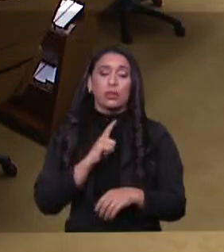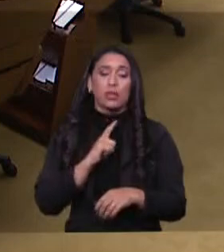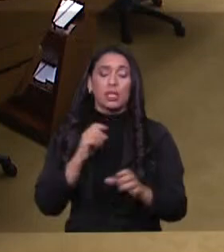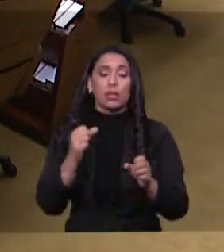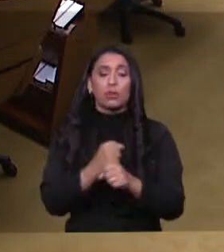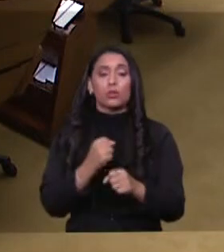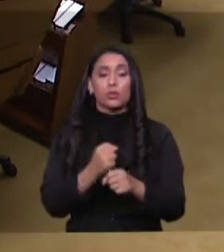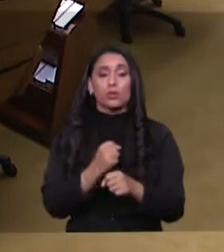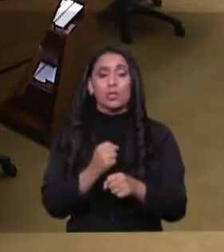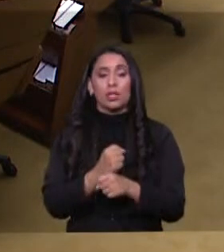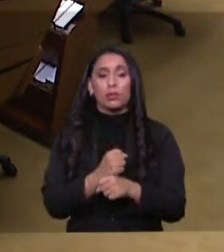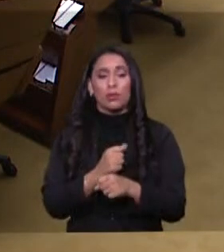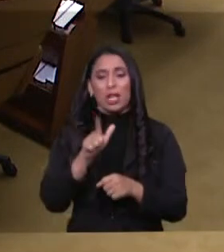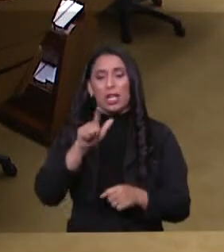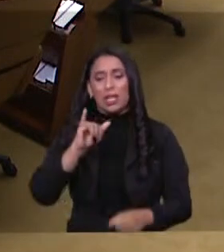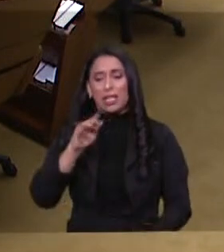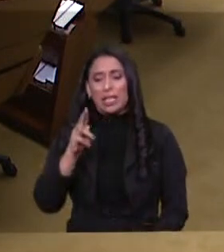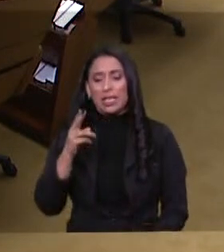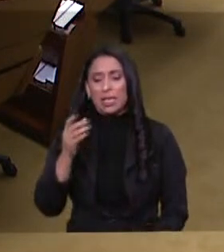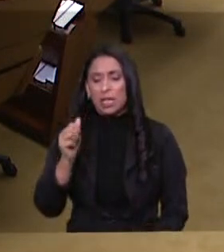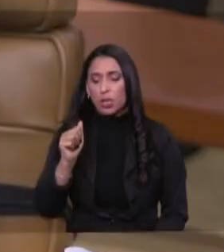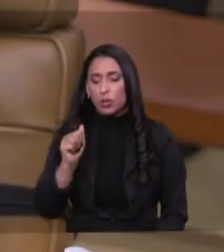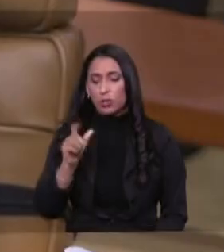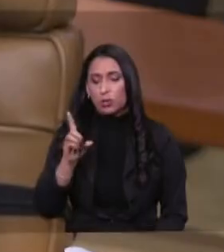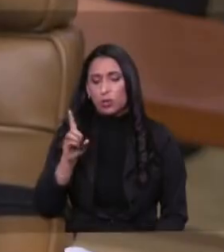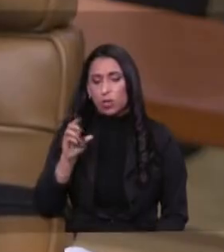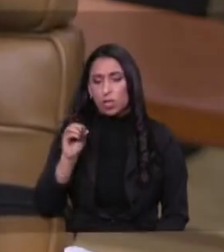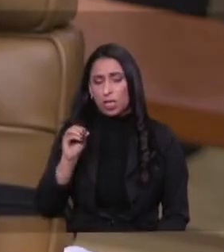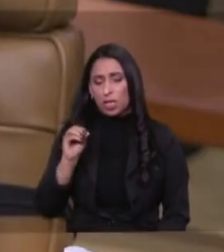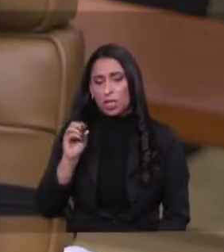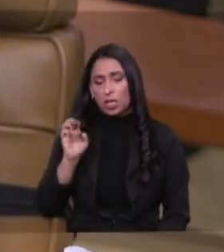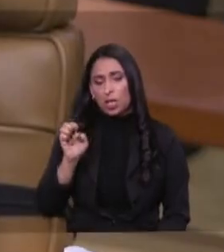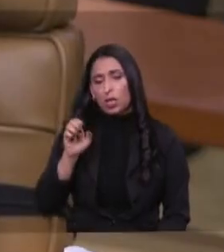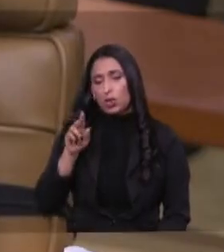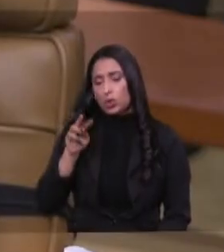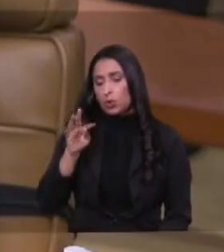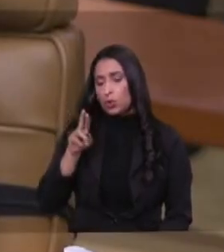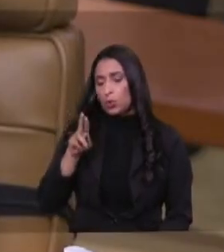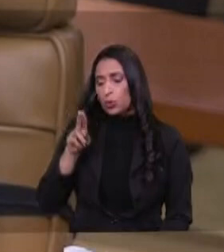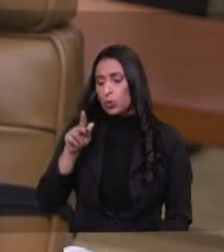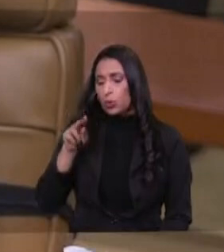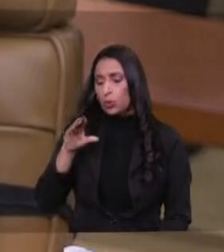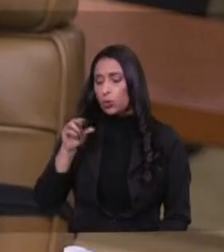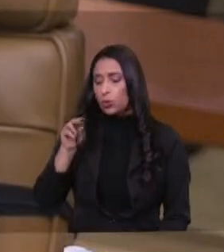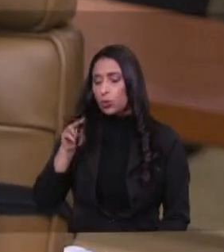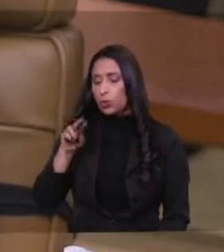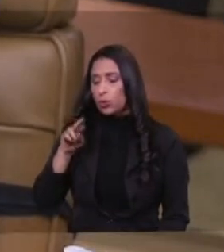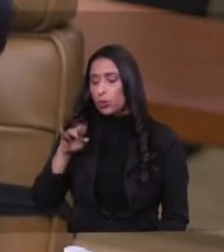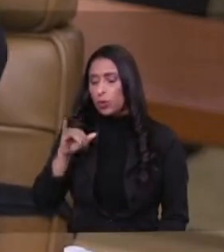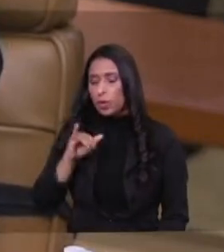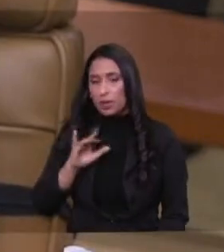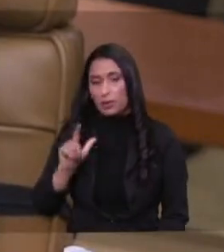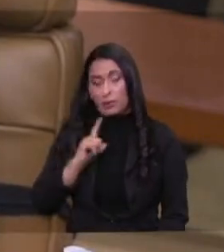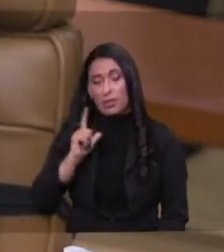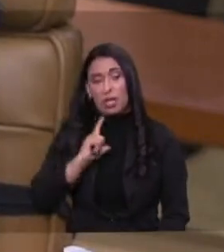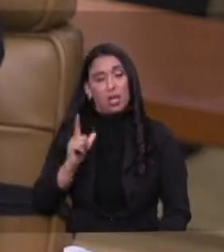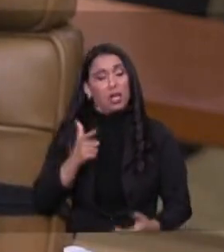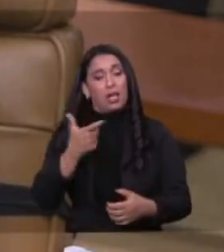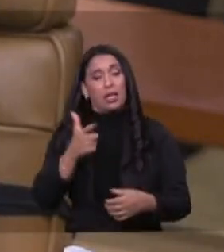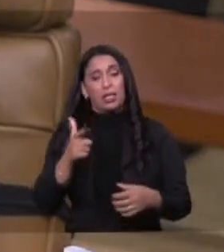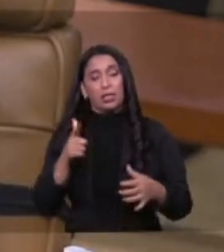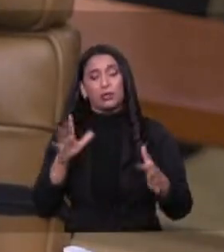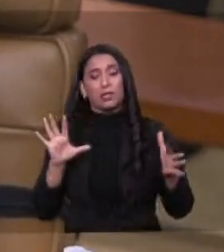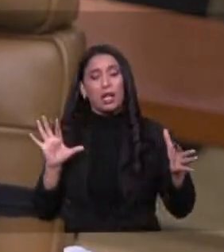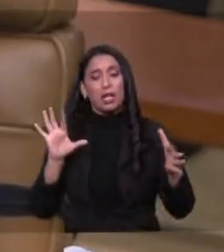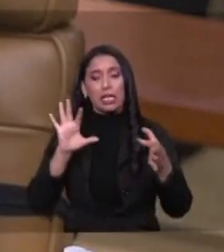do chamado Linhão de Tucuruí. E é o único Estado brasileiro que não está interligado